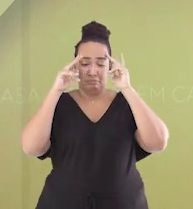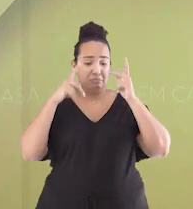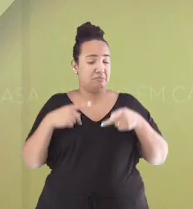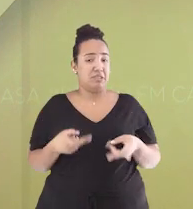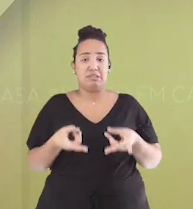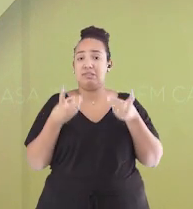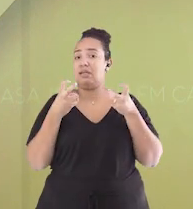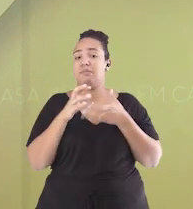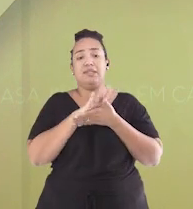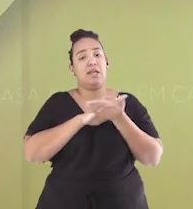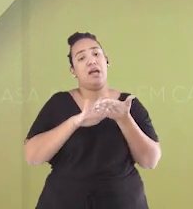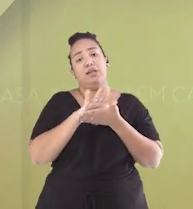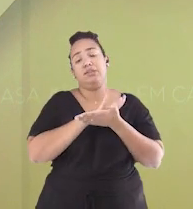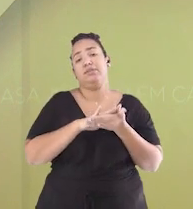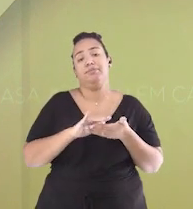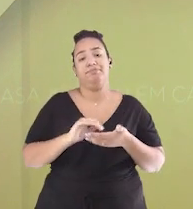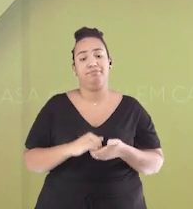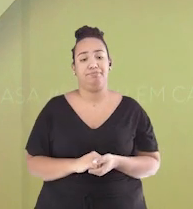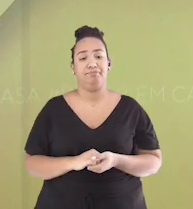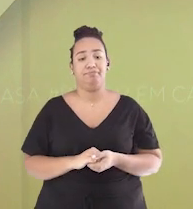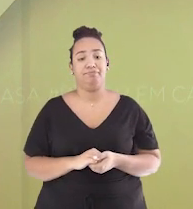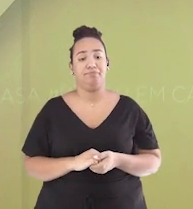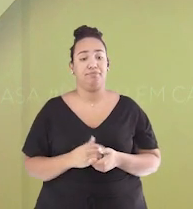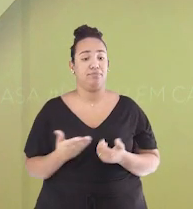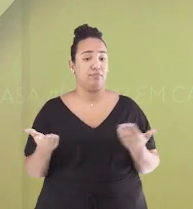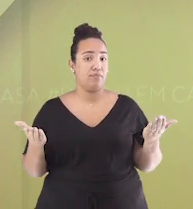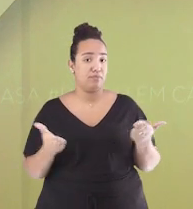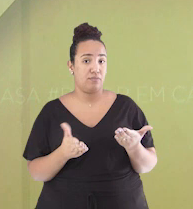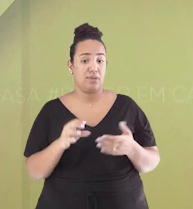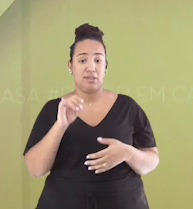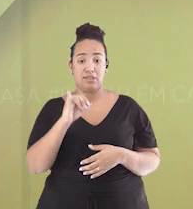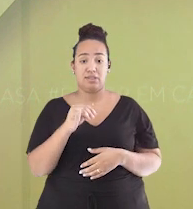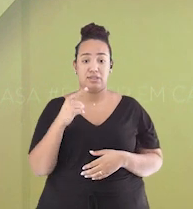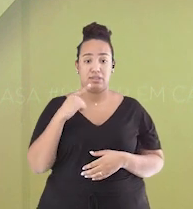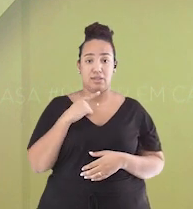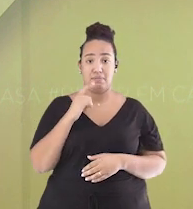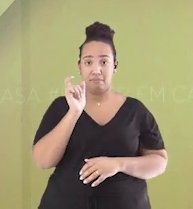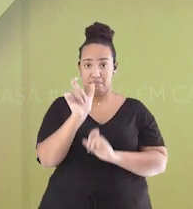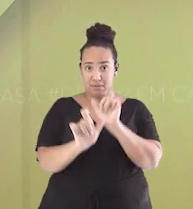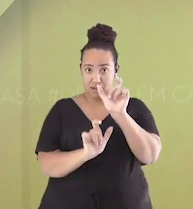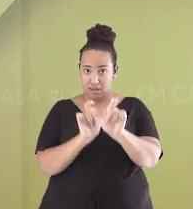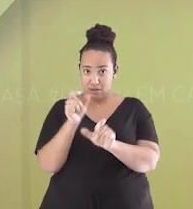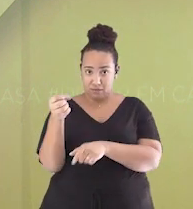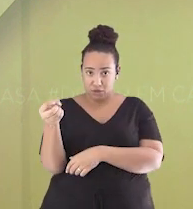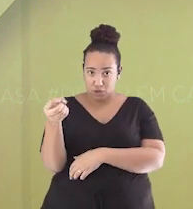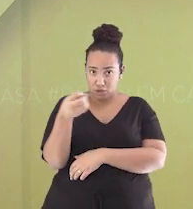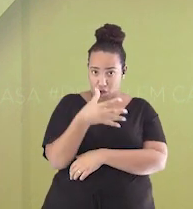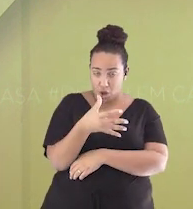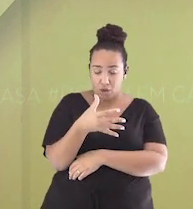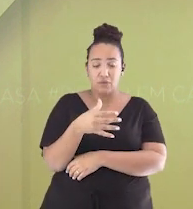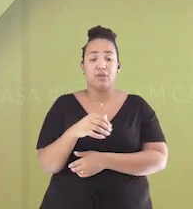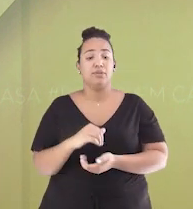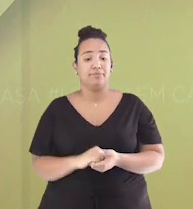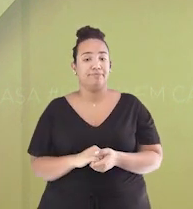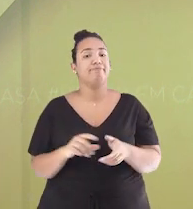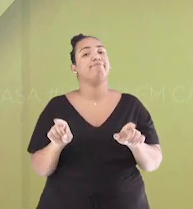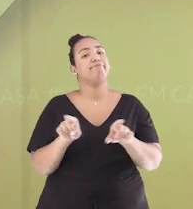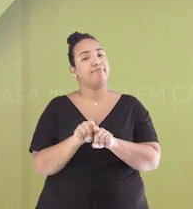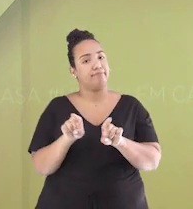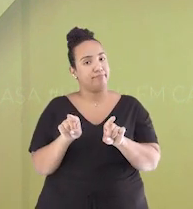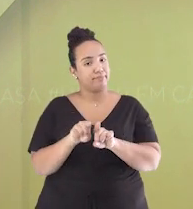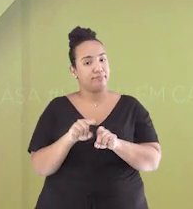perceber. Já o aparecimento de novas palavras, isto é, o fenômeno neologismo,